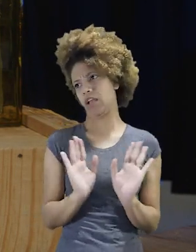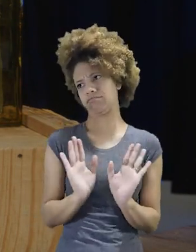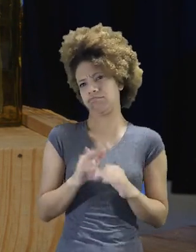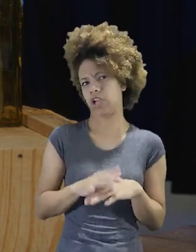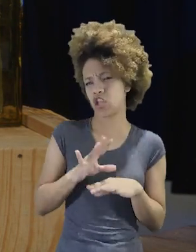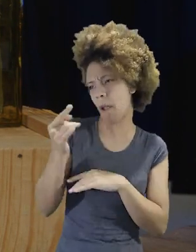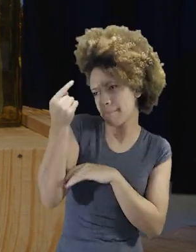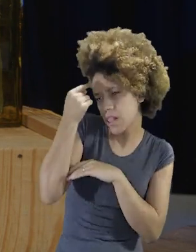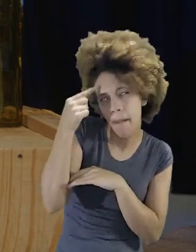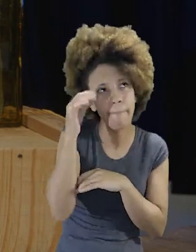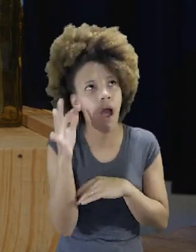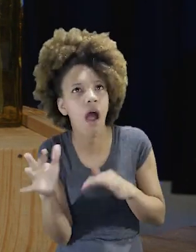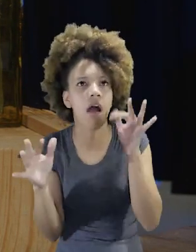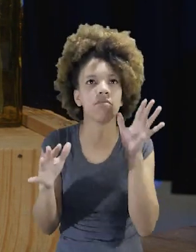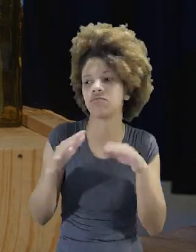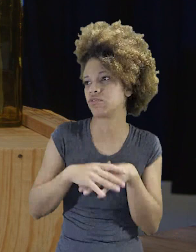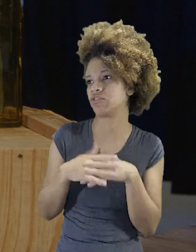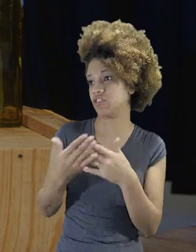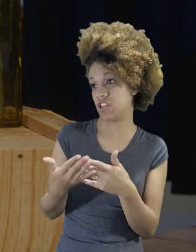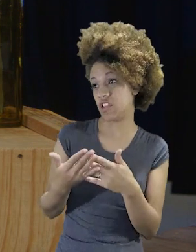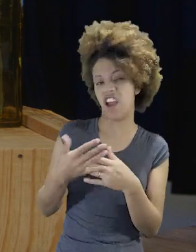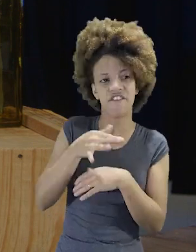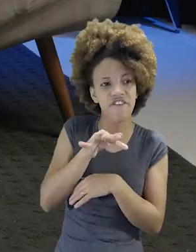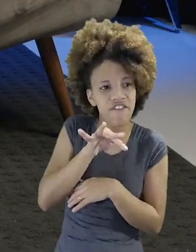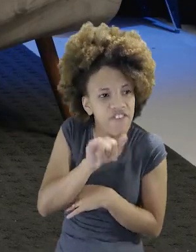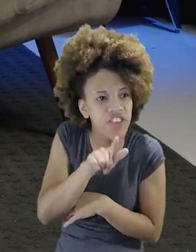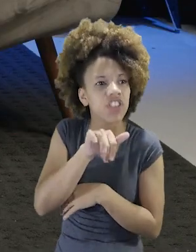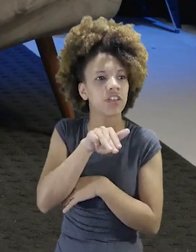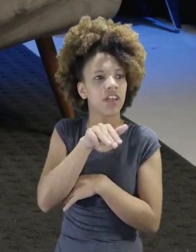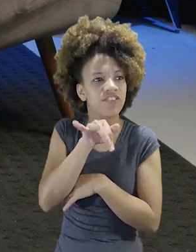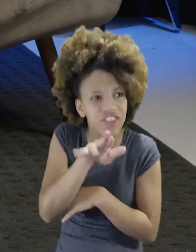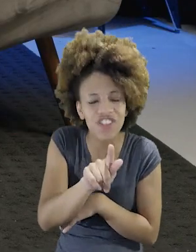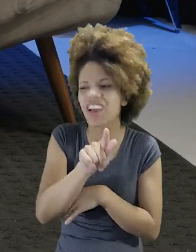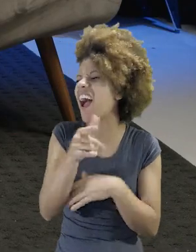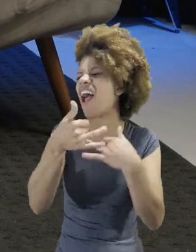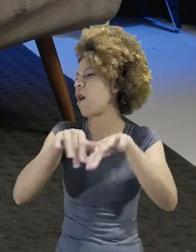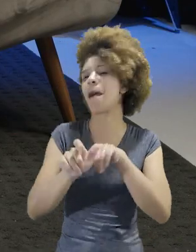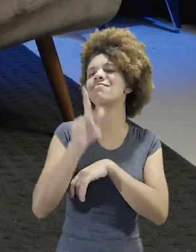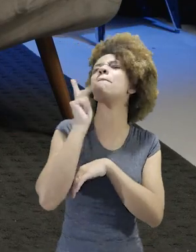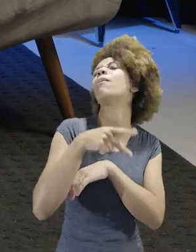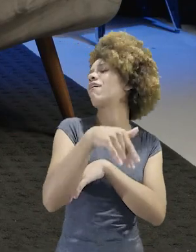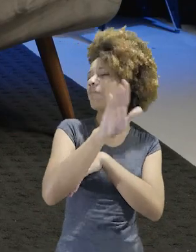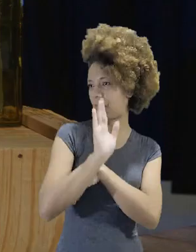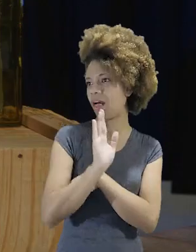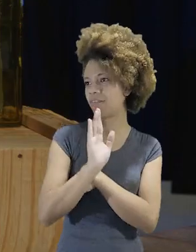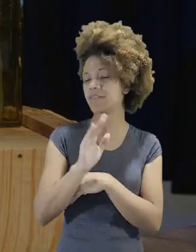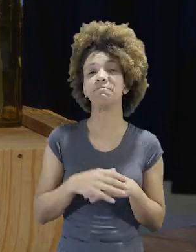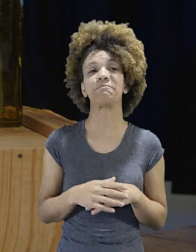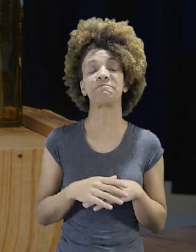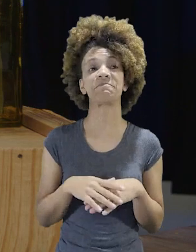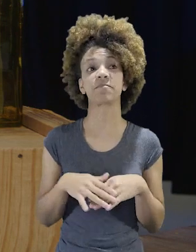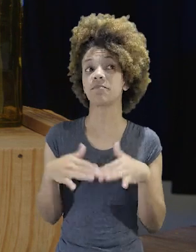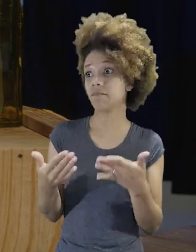para poder falar filha dedica isso daí cansou do Rap essa dessa palavra